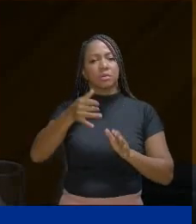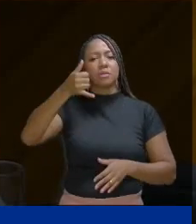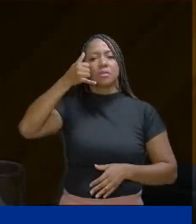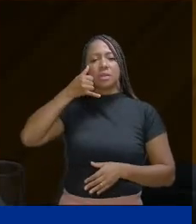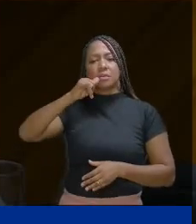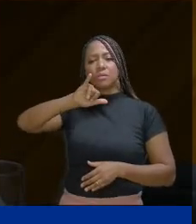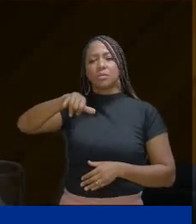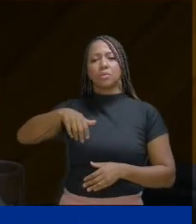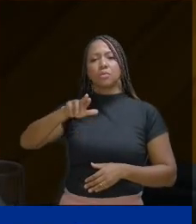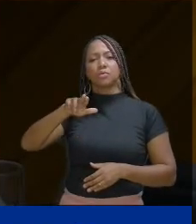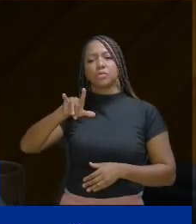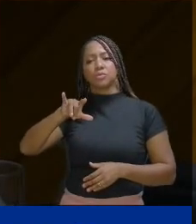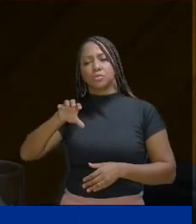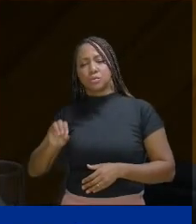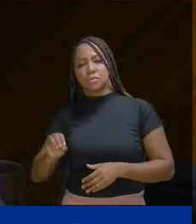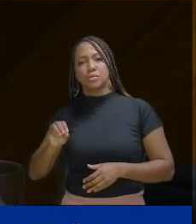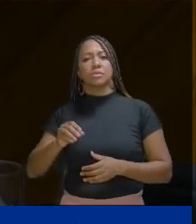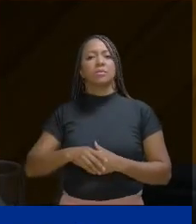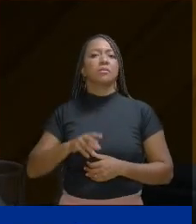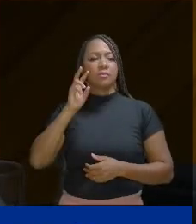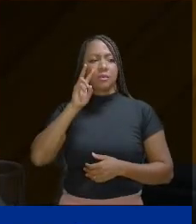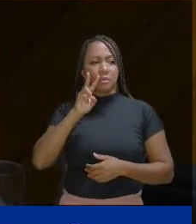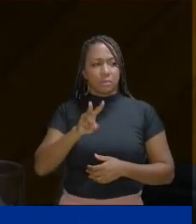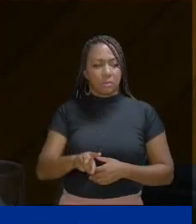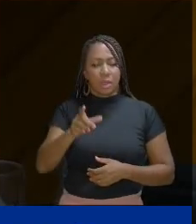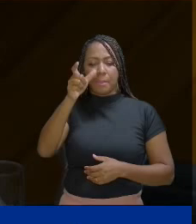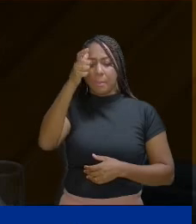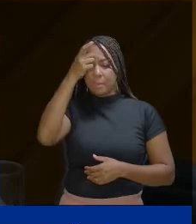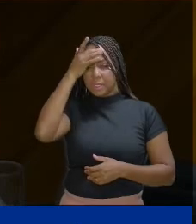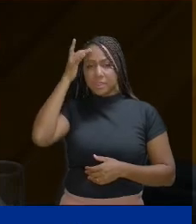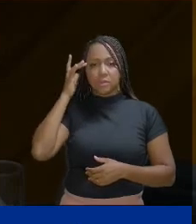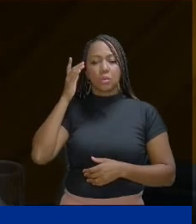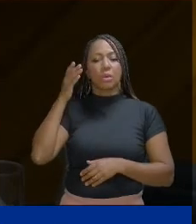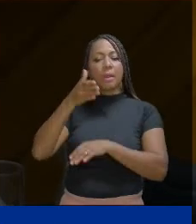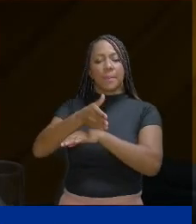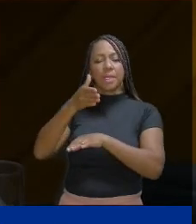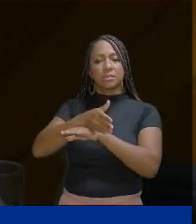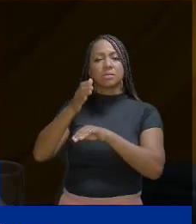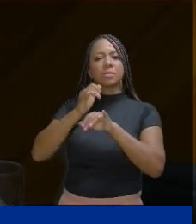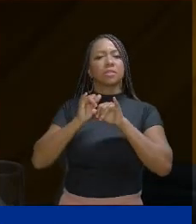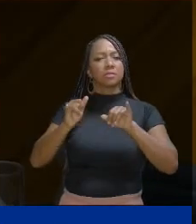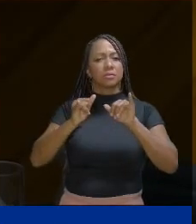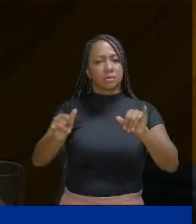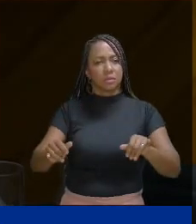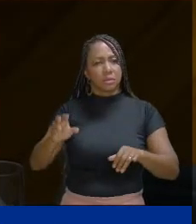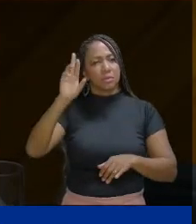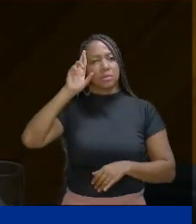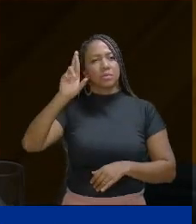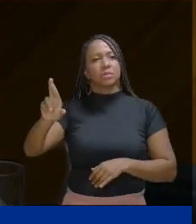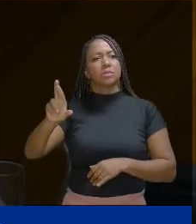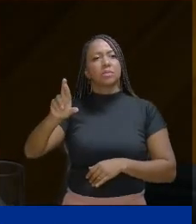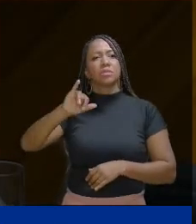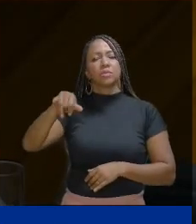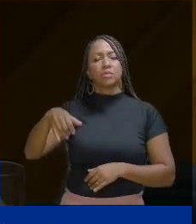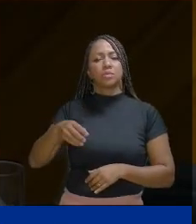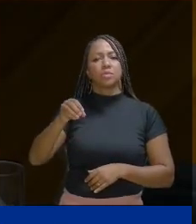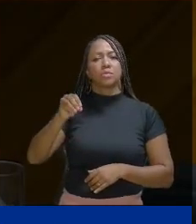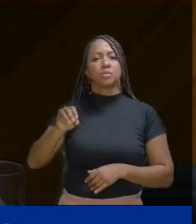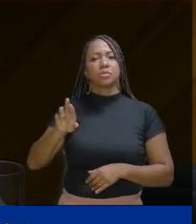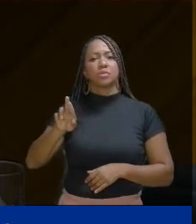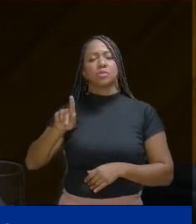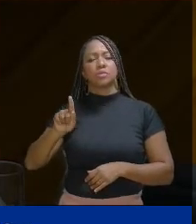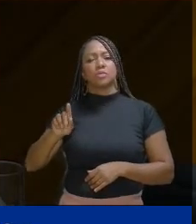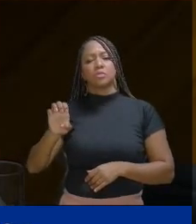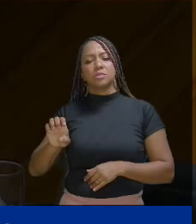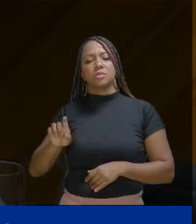senhor Júlio, que, como veremos adiante, era uma pessoa que participava ativamente da campanha do senhor Jorge Amanajás, especialmente